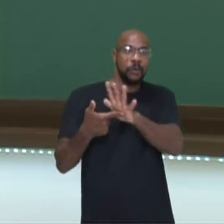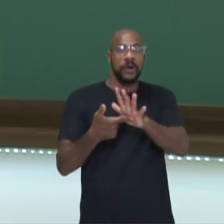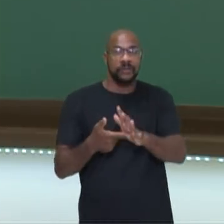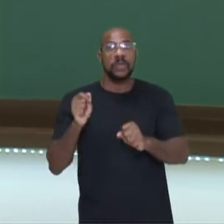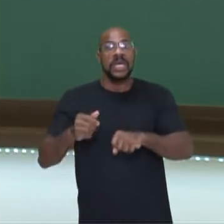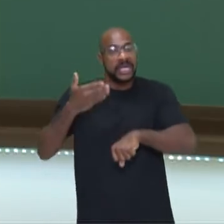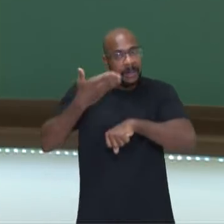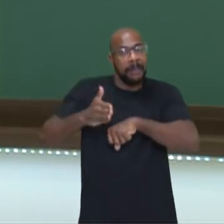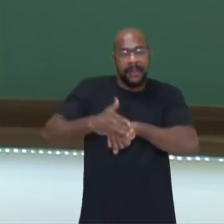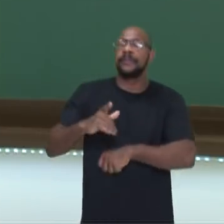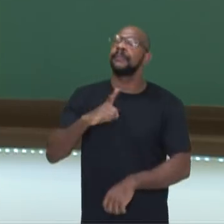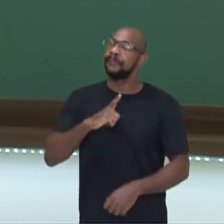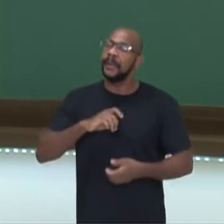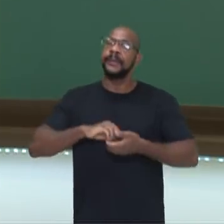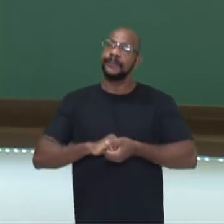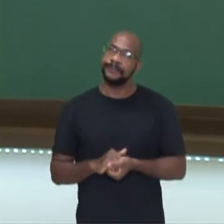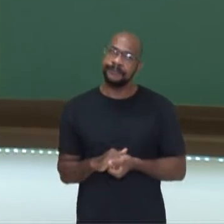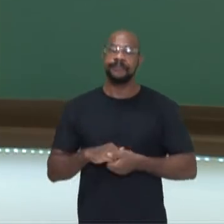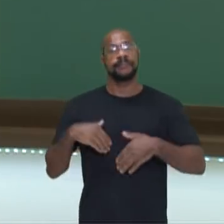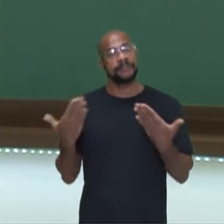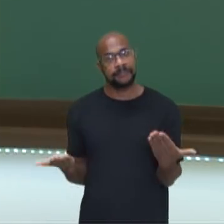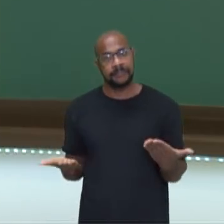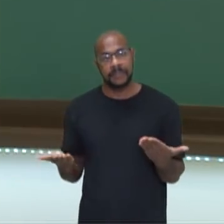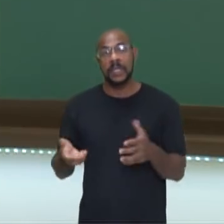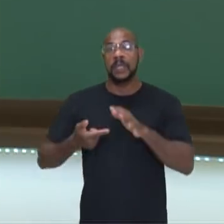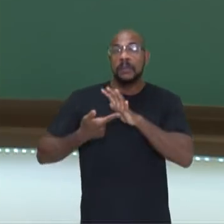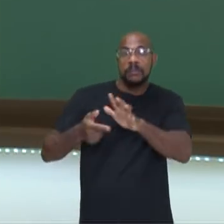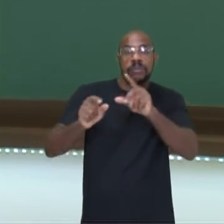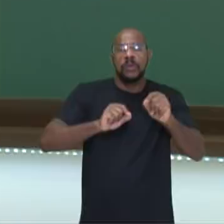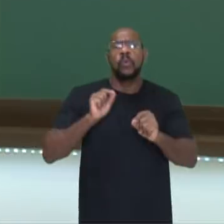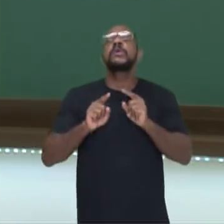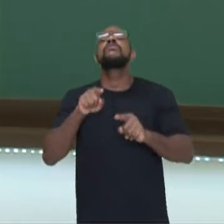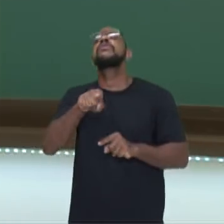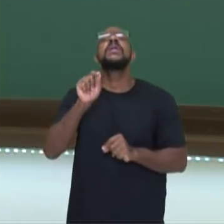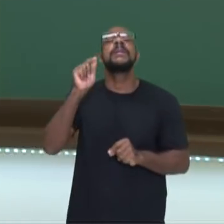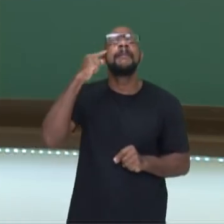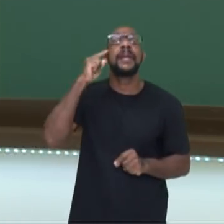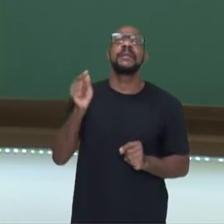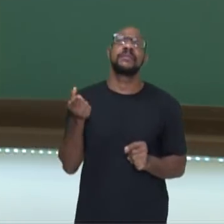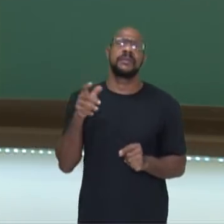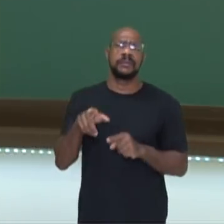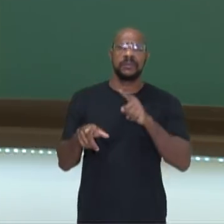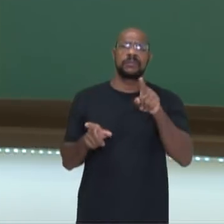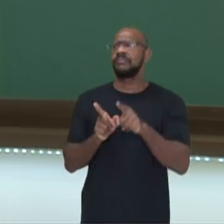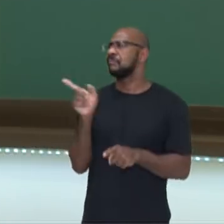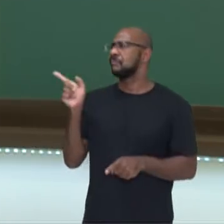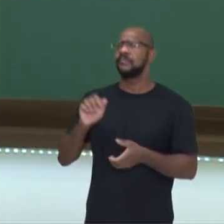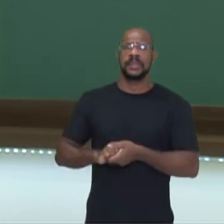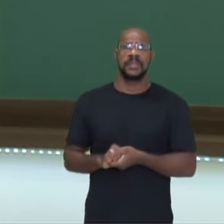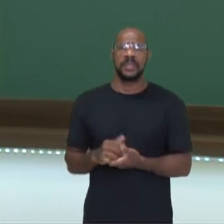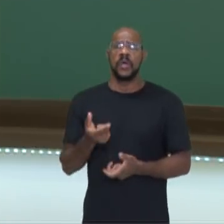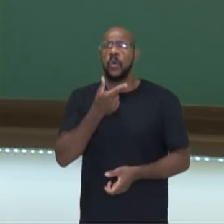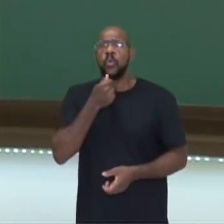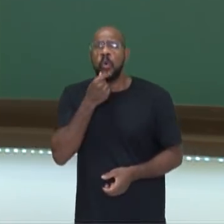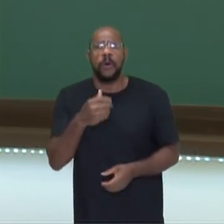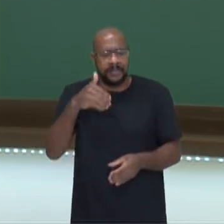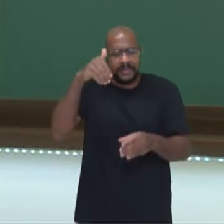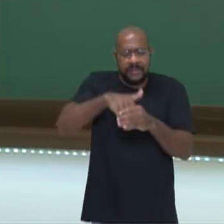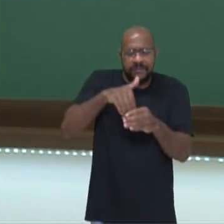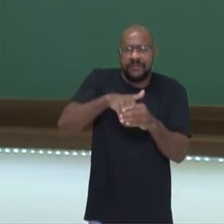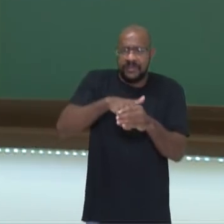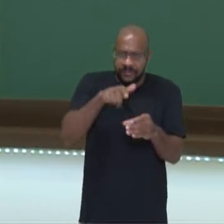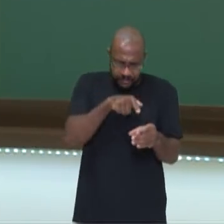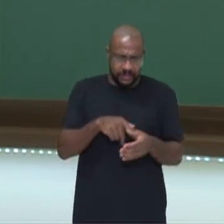prática existe. E aí um questionamento para você. O que você pensa sobre isso? Sobre o eleitor que